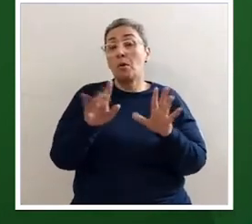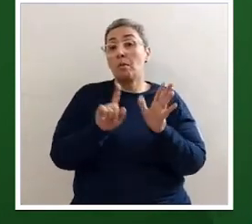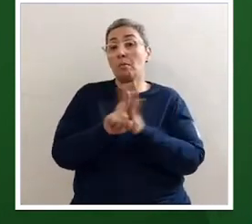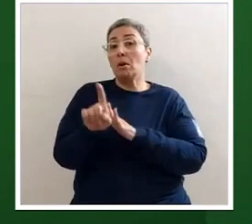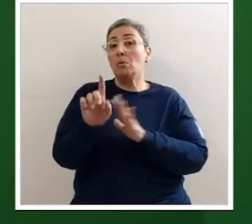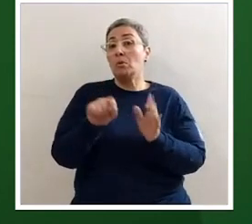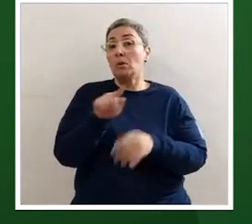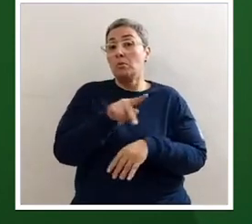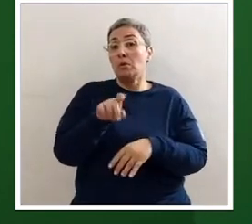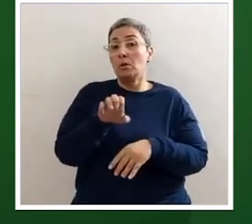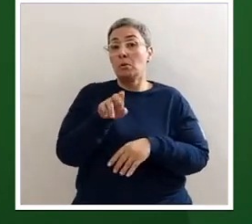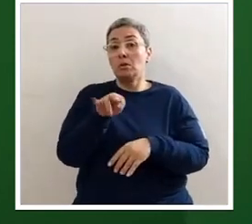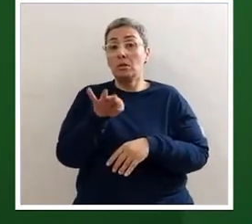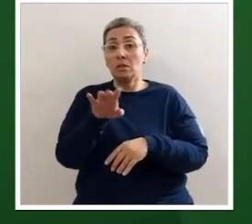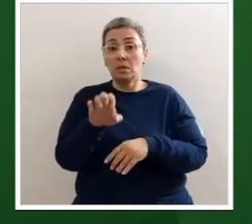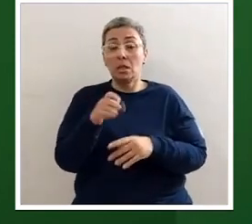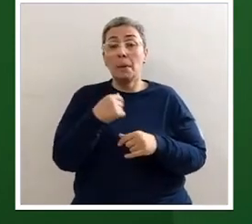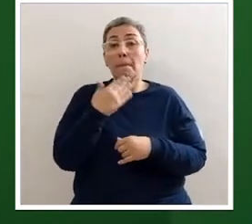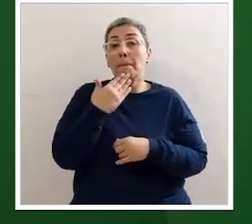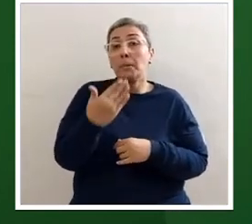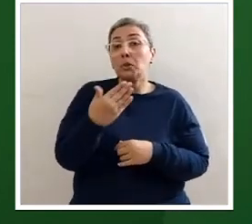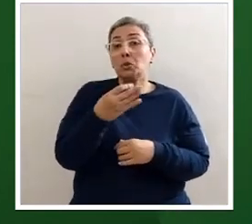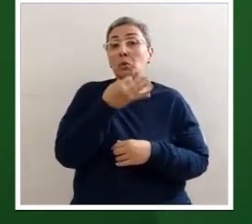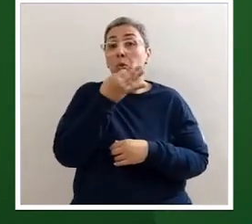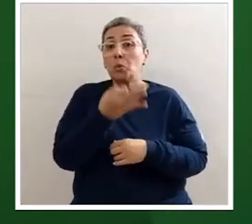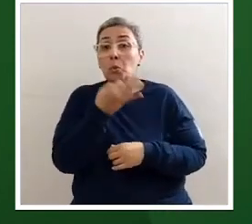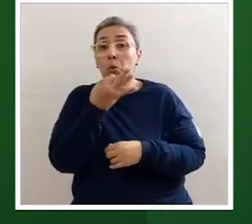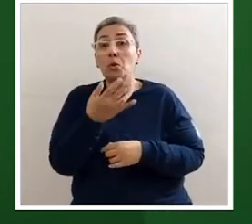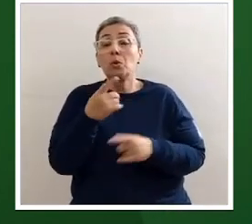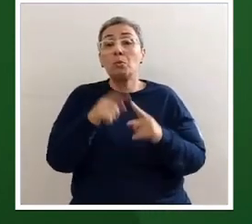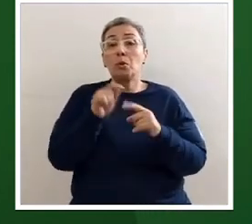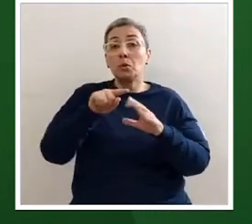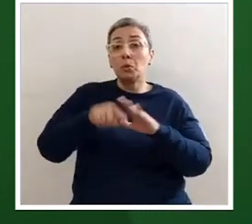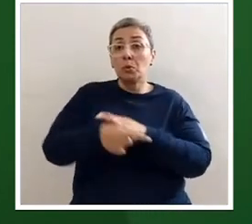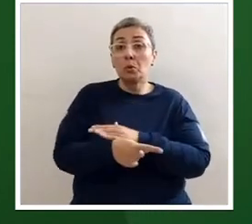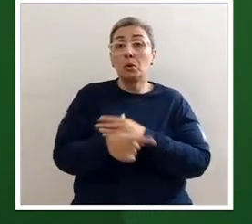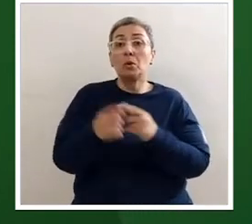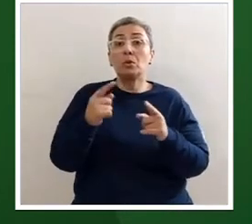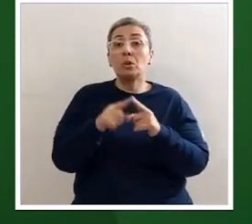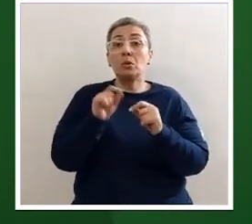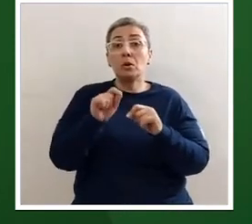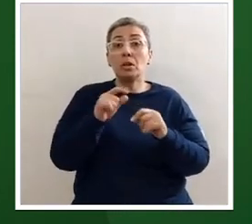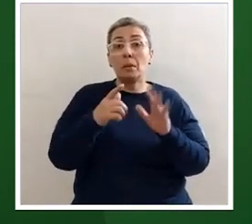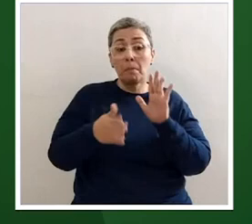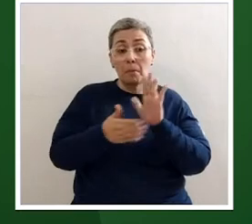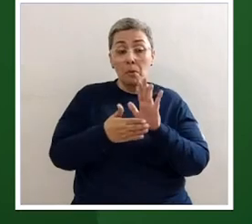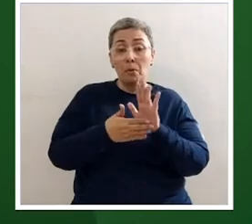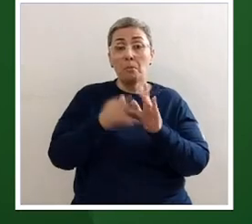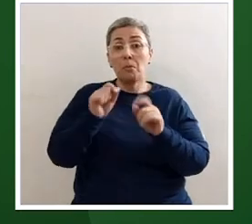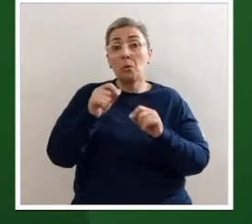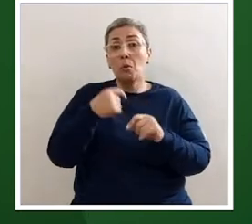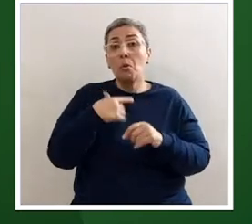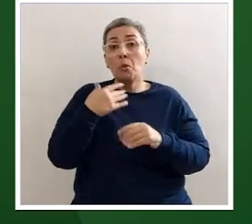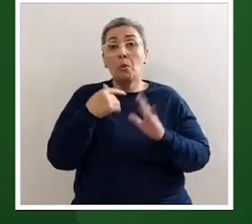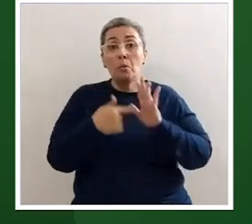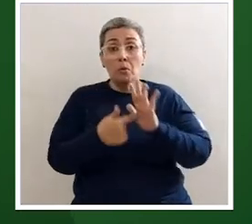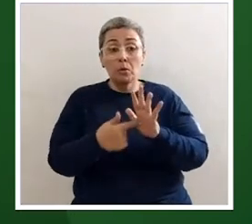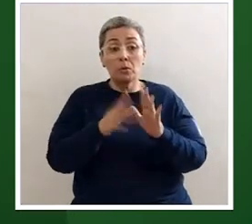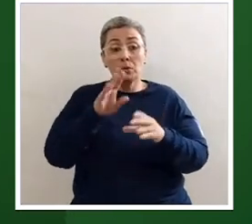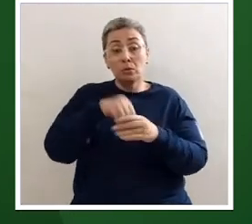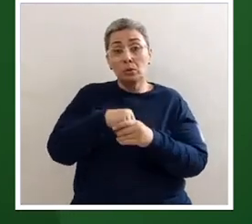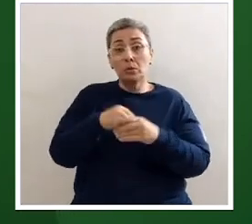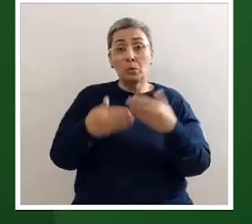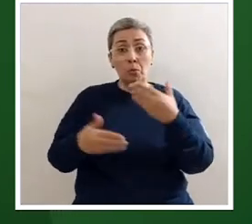perguntas para professor Eunice queria pedir alguns comentários que ela se aprofundasse alguns temas que ela própria colocou dentro do da apresentação